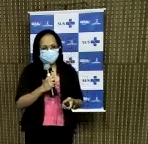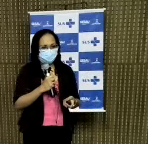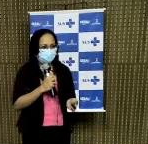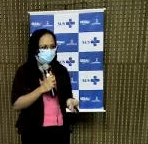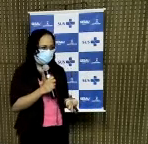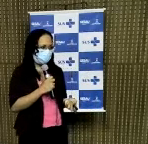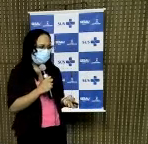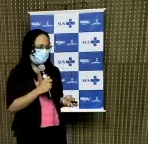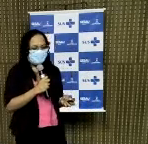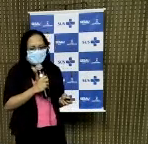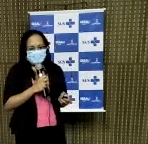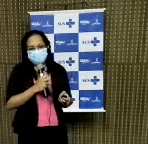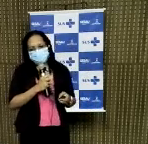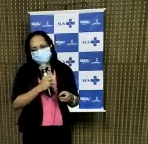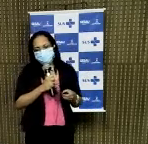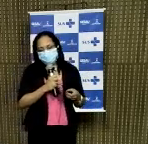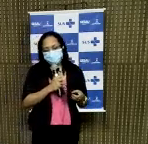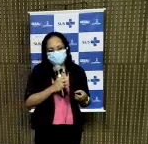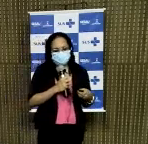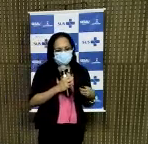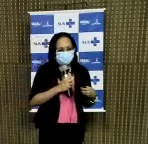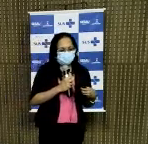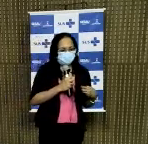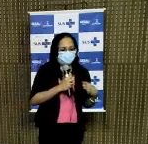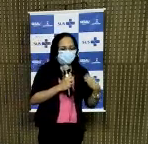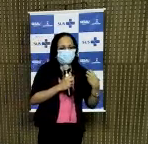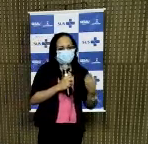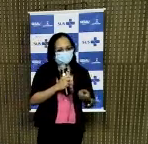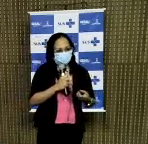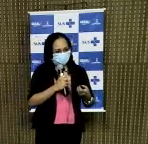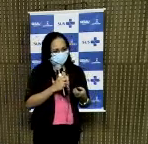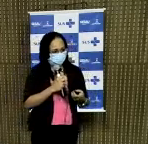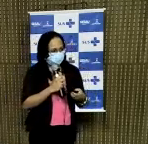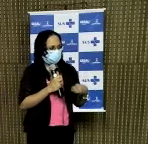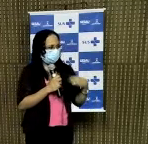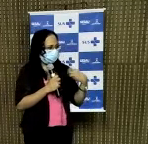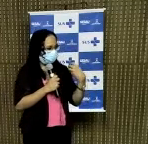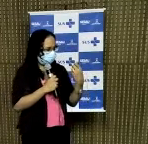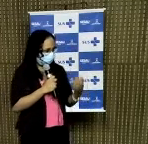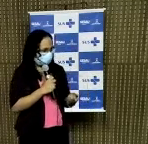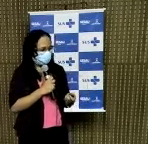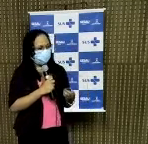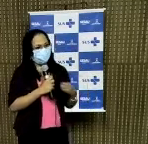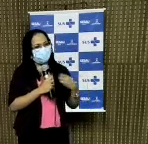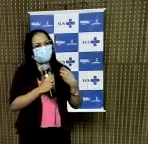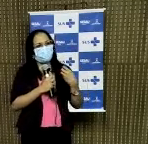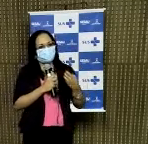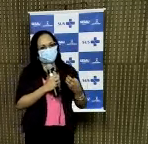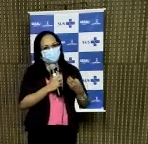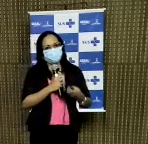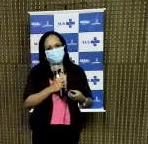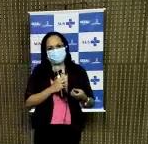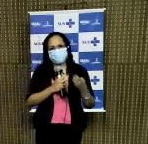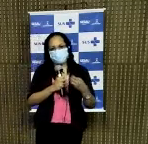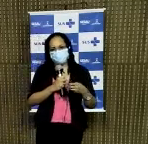nós tivemos 3 pacientes. Esses 3 pacientes, eles, na verdade, já eram pacientes que faziam o tratamento, mas que no momento